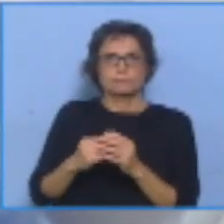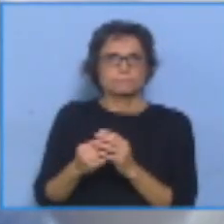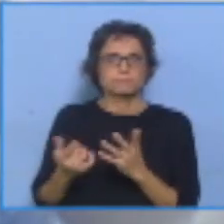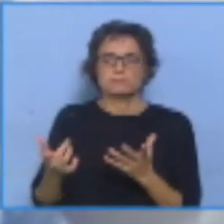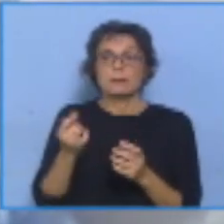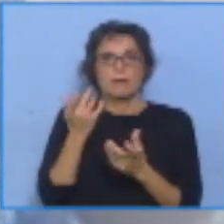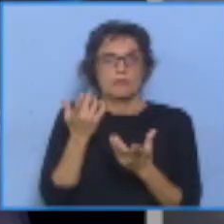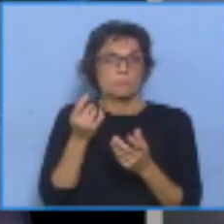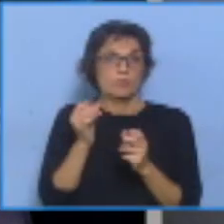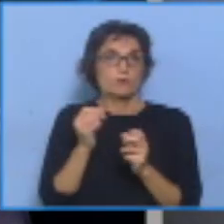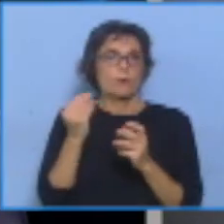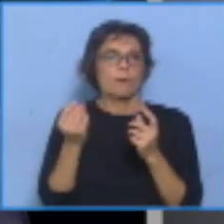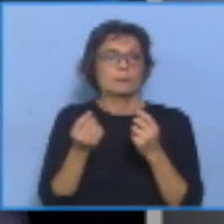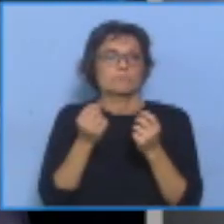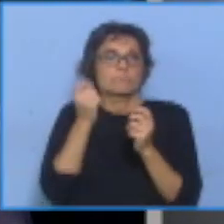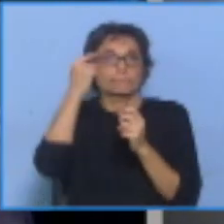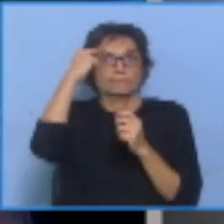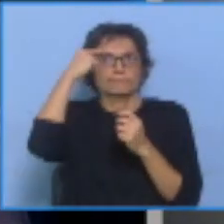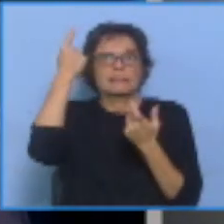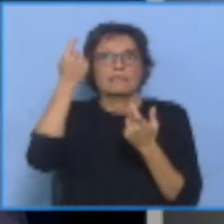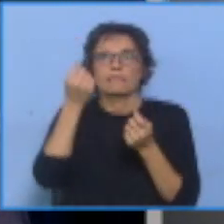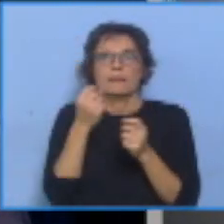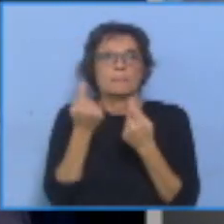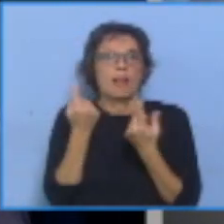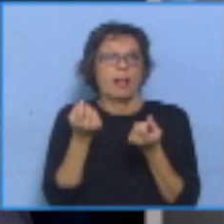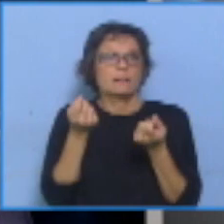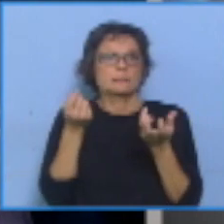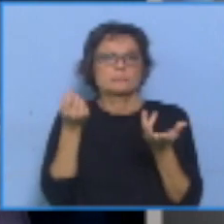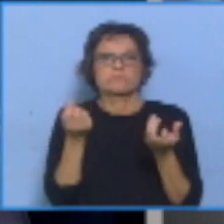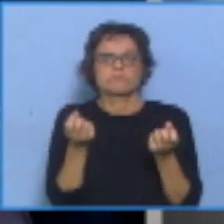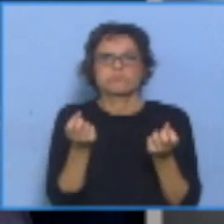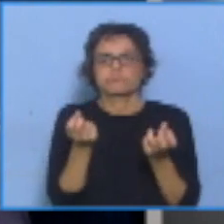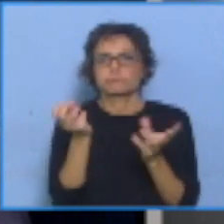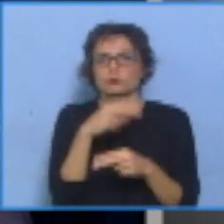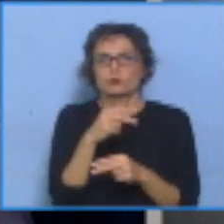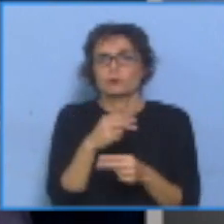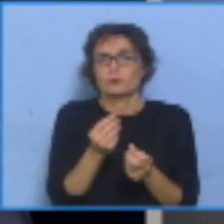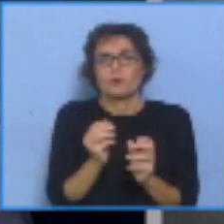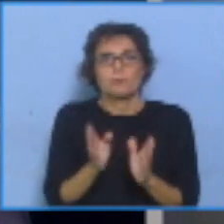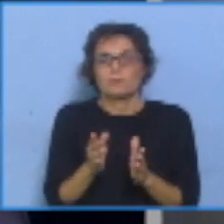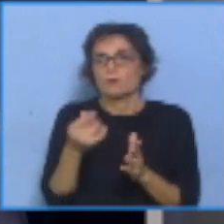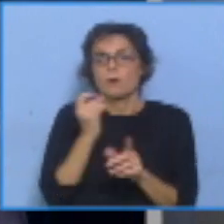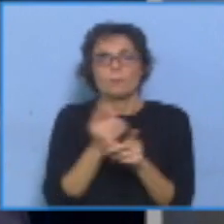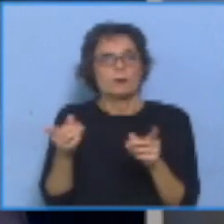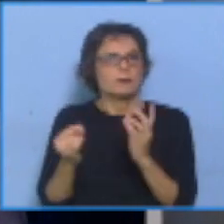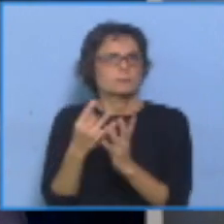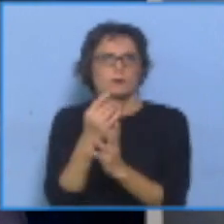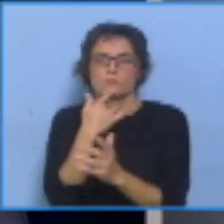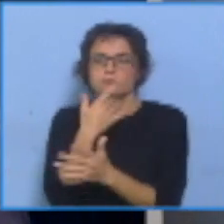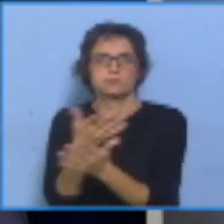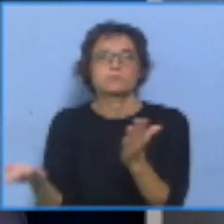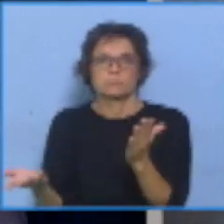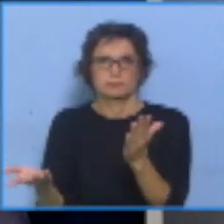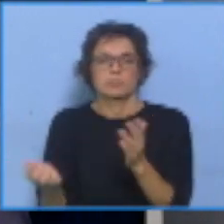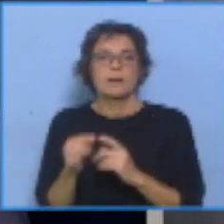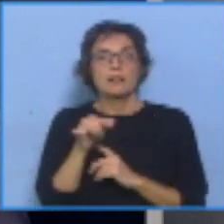Sofia não gostava. A Sofia diz: a poesia, como é real, não precisa de ser oficial. Ela tinha esta prevenção